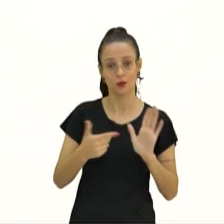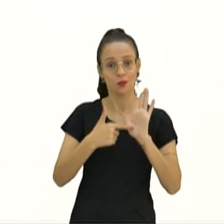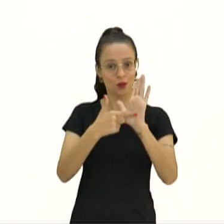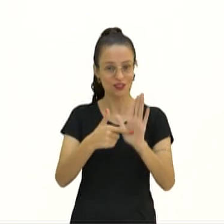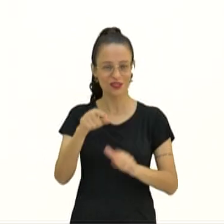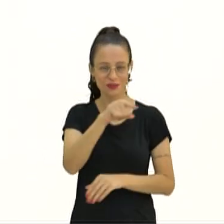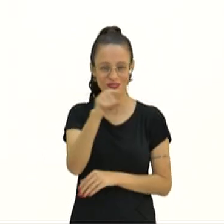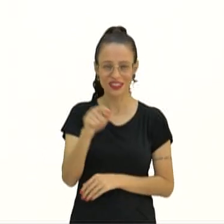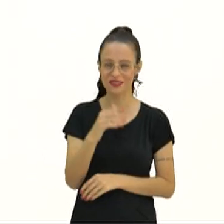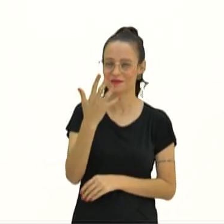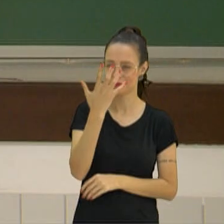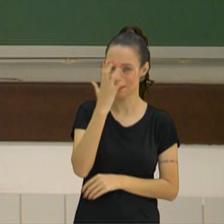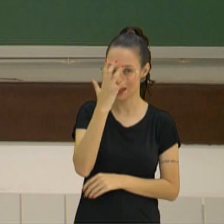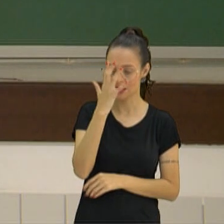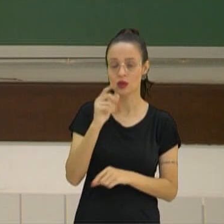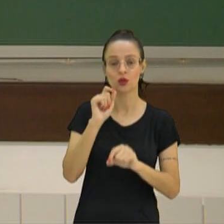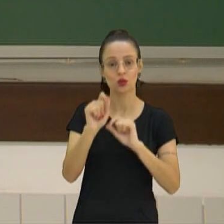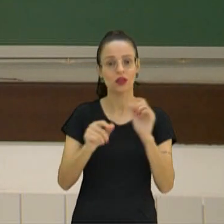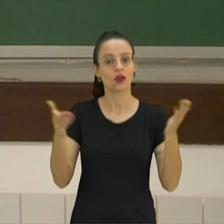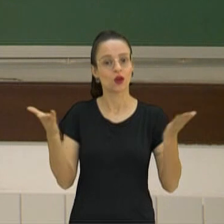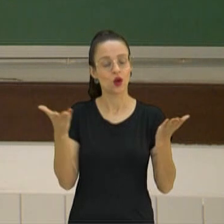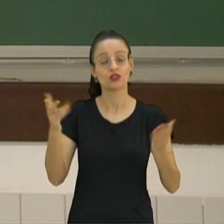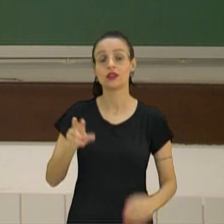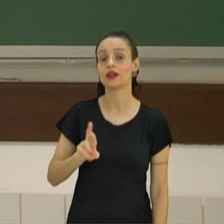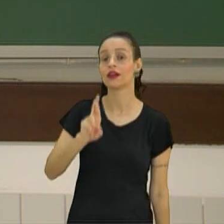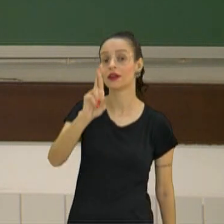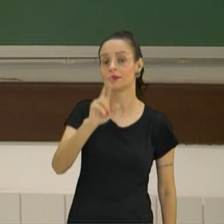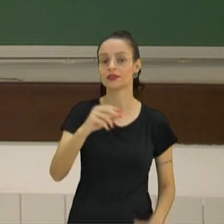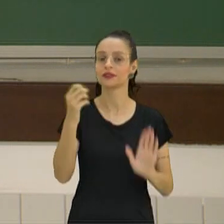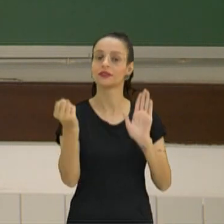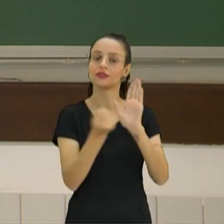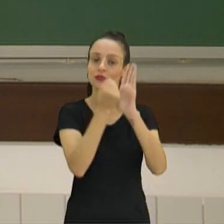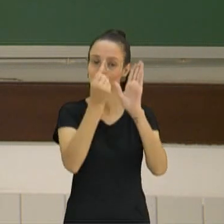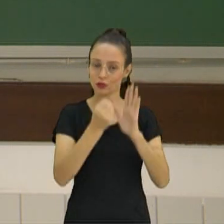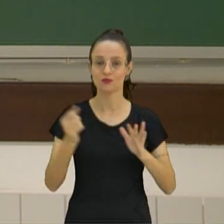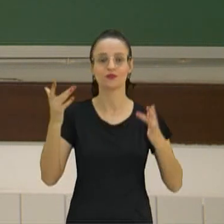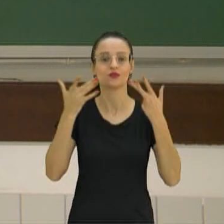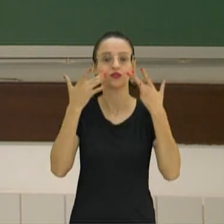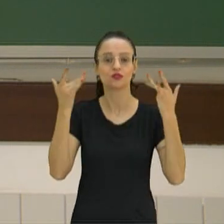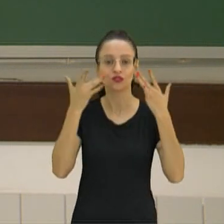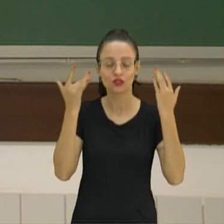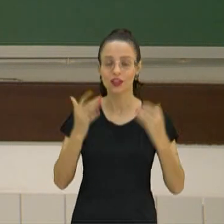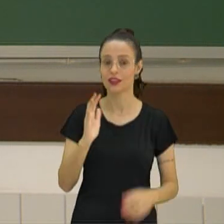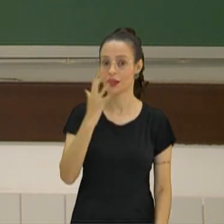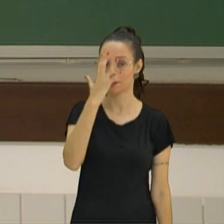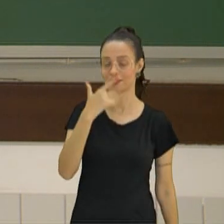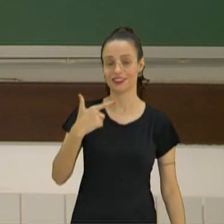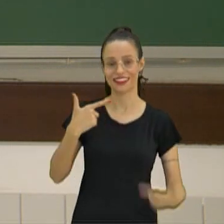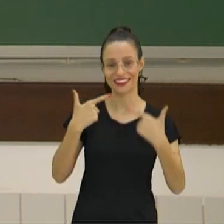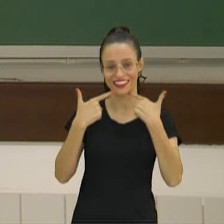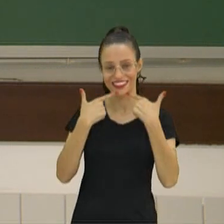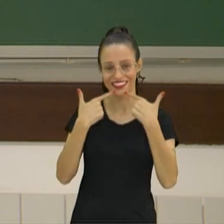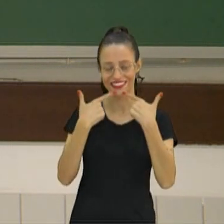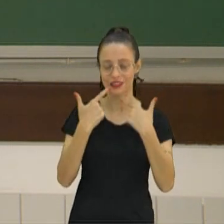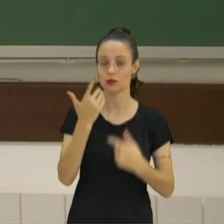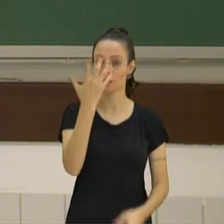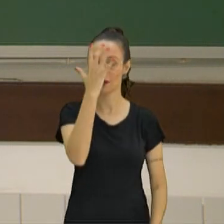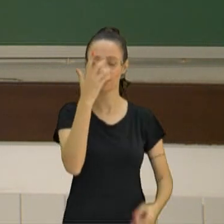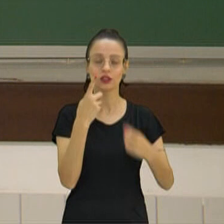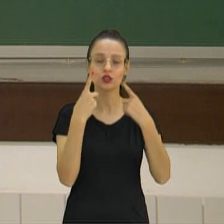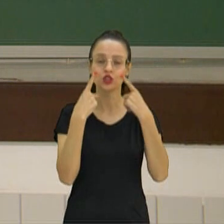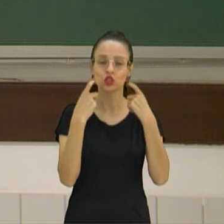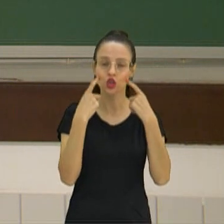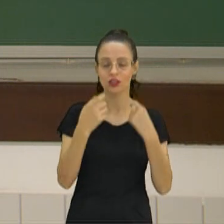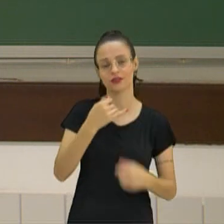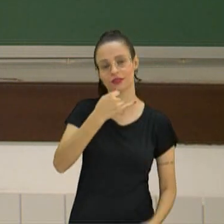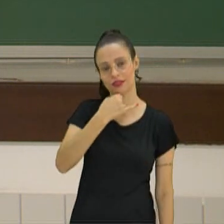as máscaras para vocês, né, que hoje representam um símbolo do teatro. A máscara rindo e a máscara chorando, né,